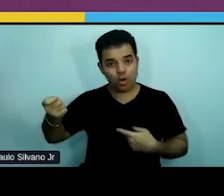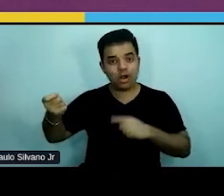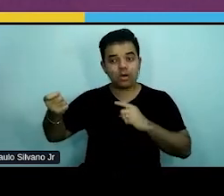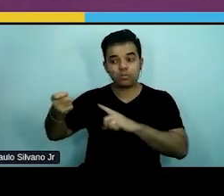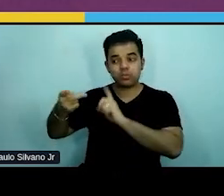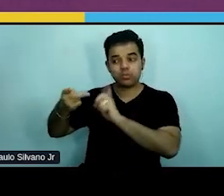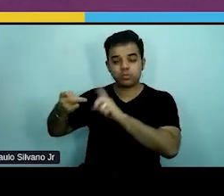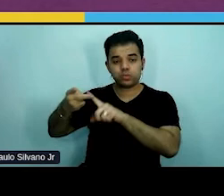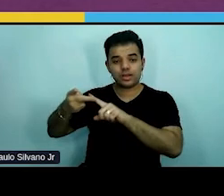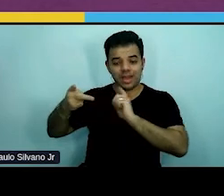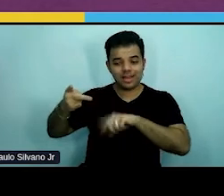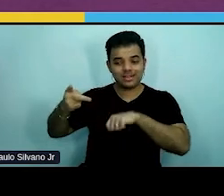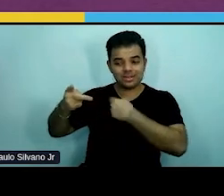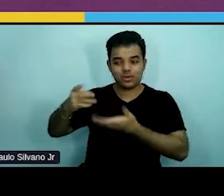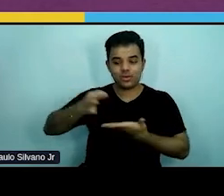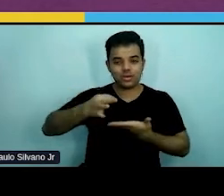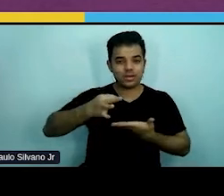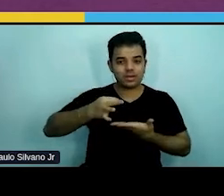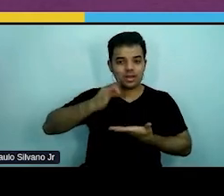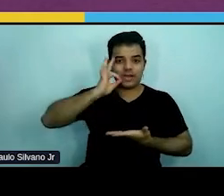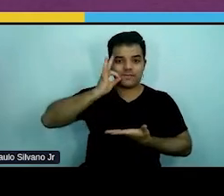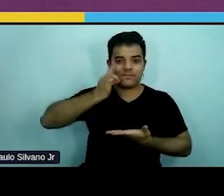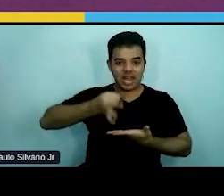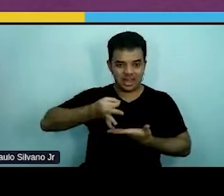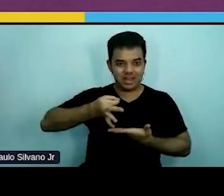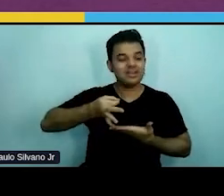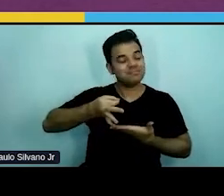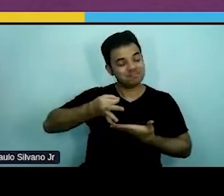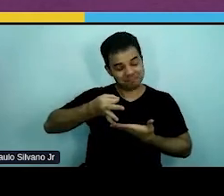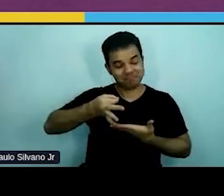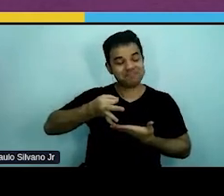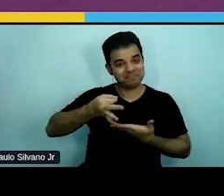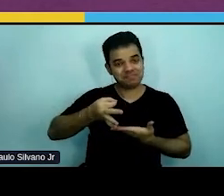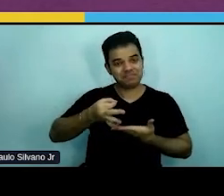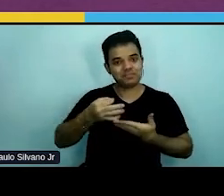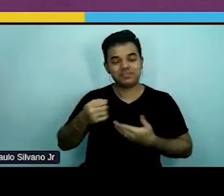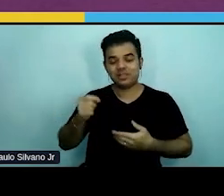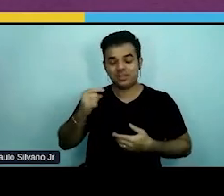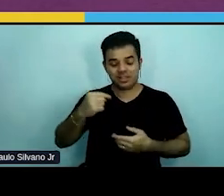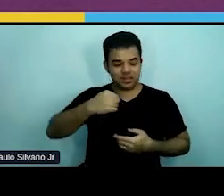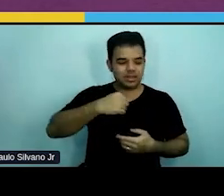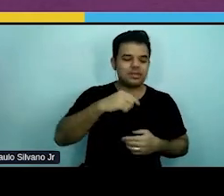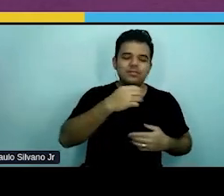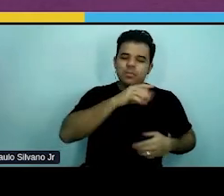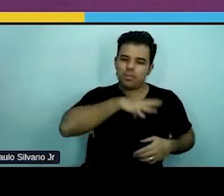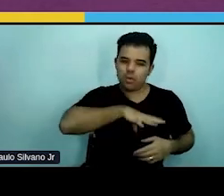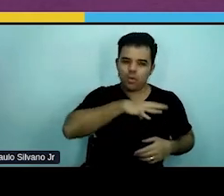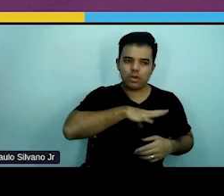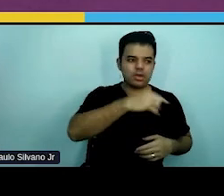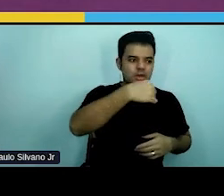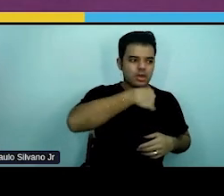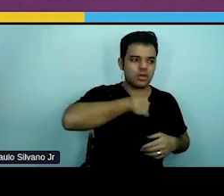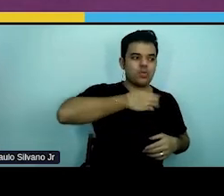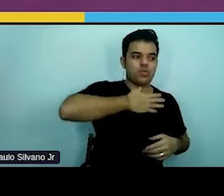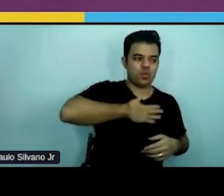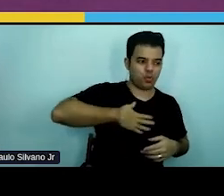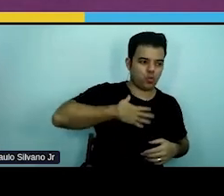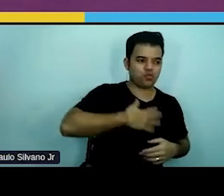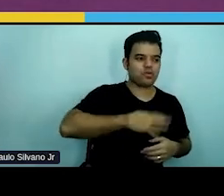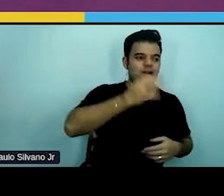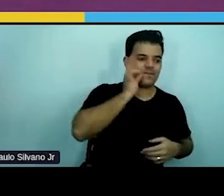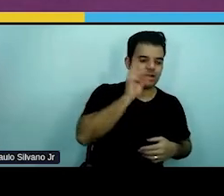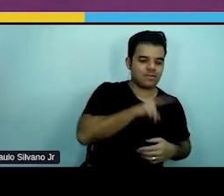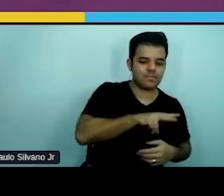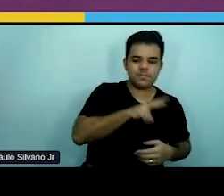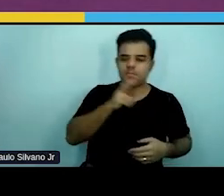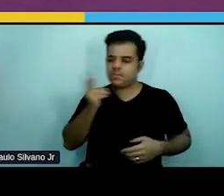movimento do sinal café. Então, você teria aí um exemplo, né, de uma tradução eu gosto de café na língua fonte e sua respectiva